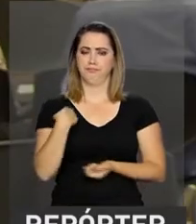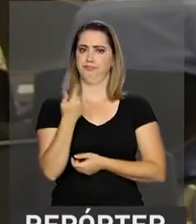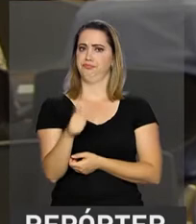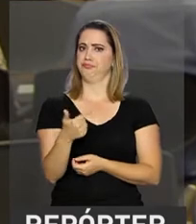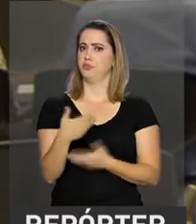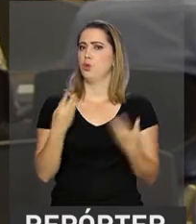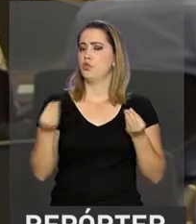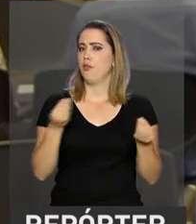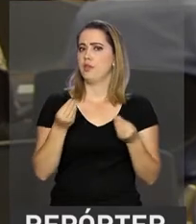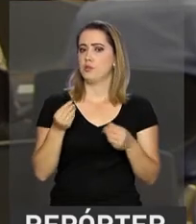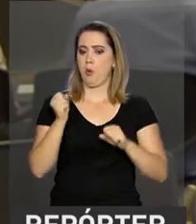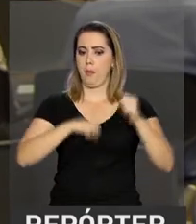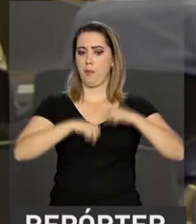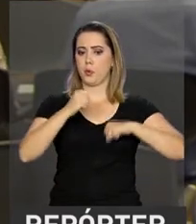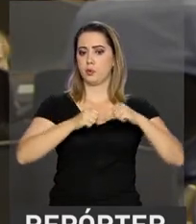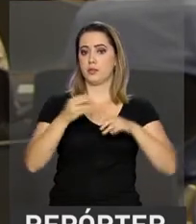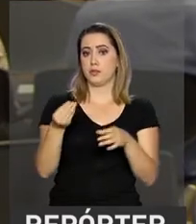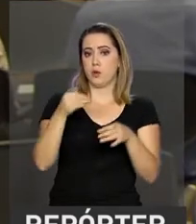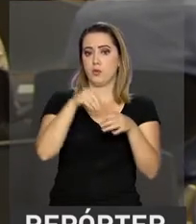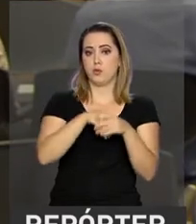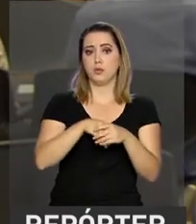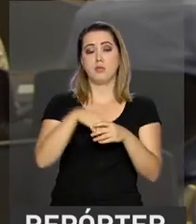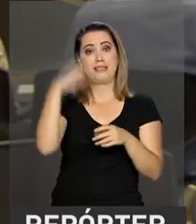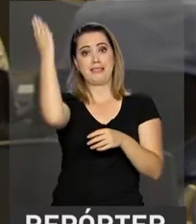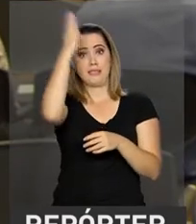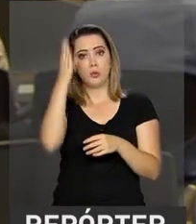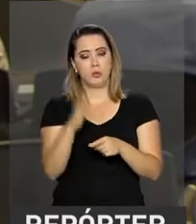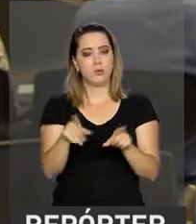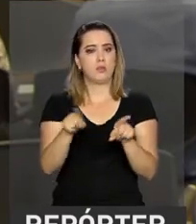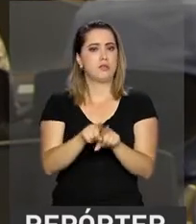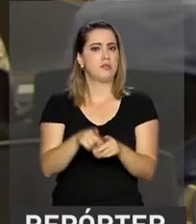não tivéssemos essa produção em Biomanguinhos da Fiocruz,